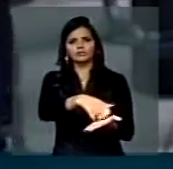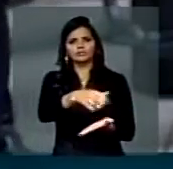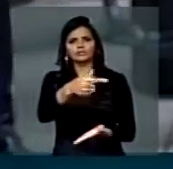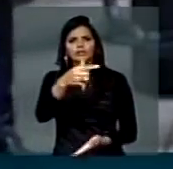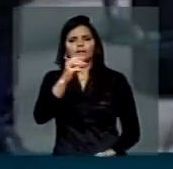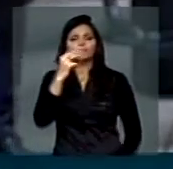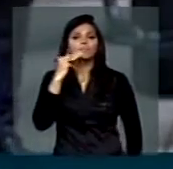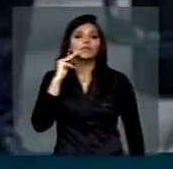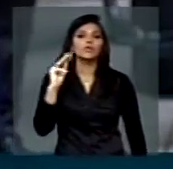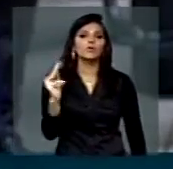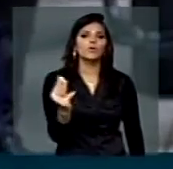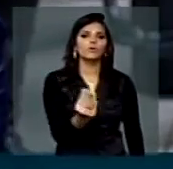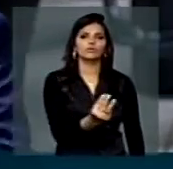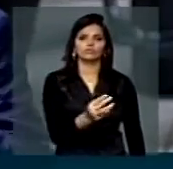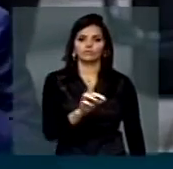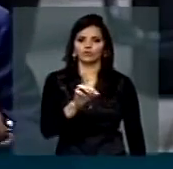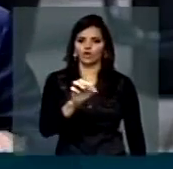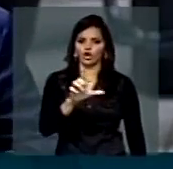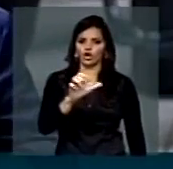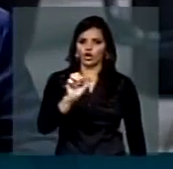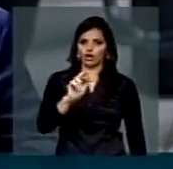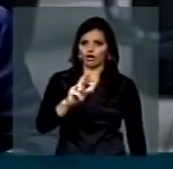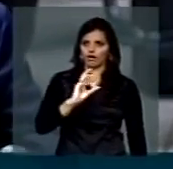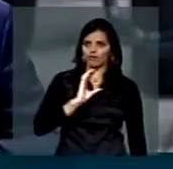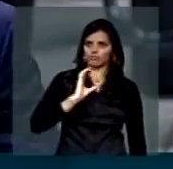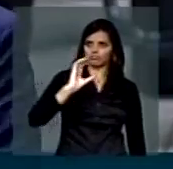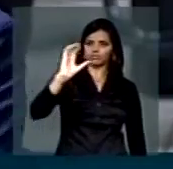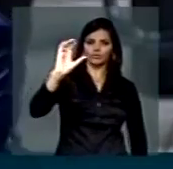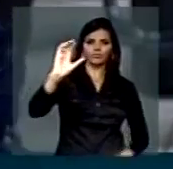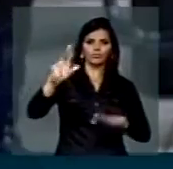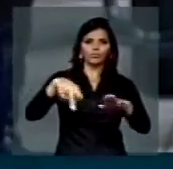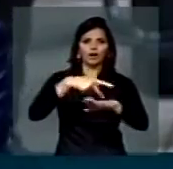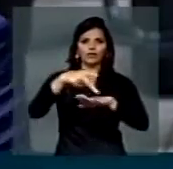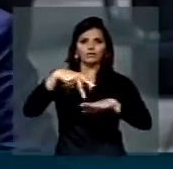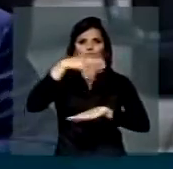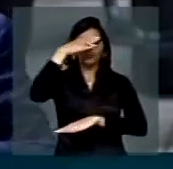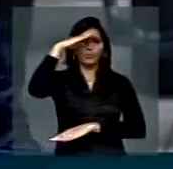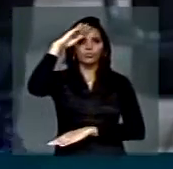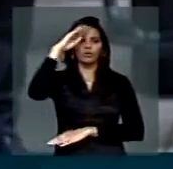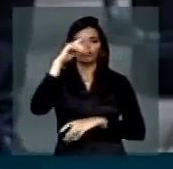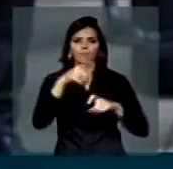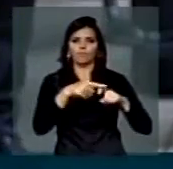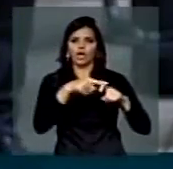para Cuba, não para os médicos cubanos, e sim para Cuba,